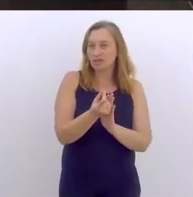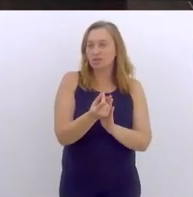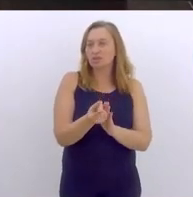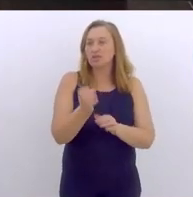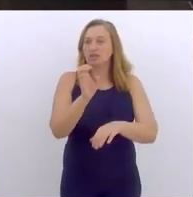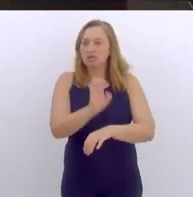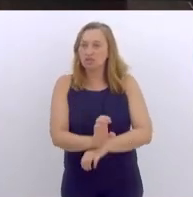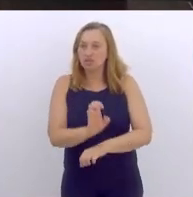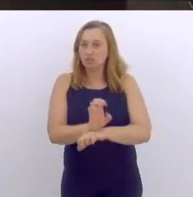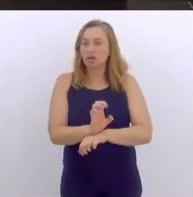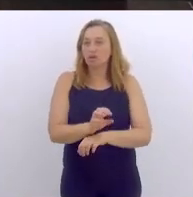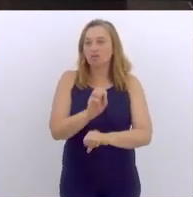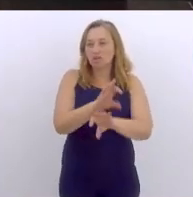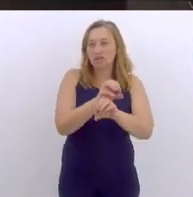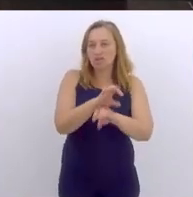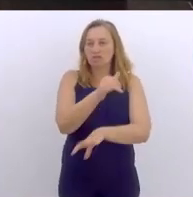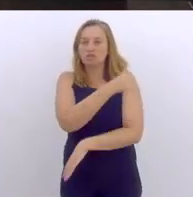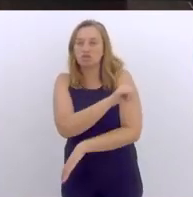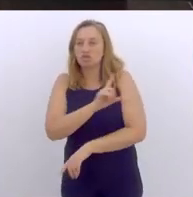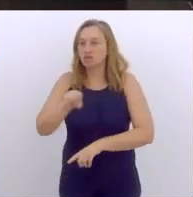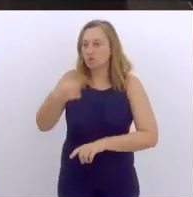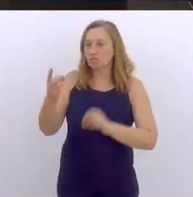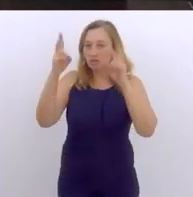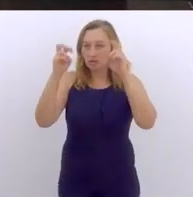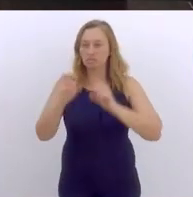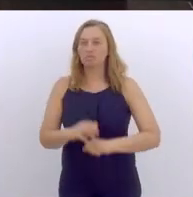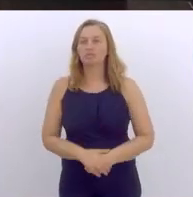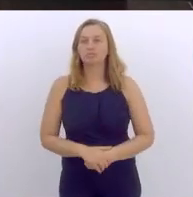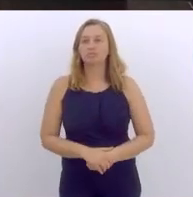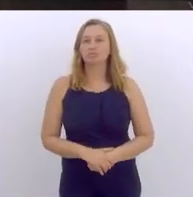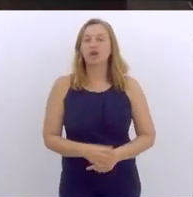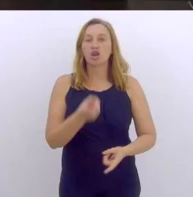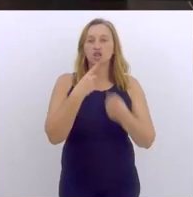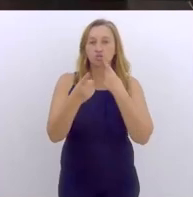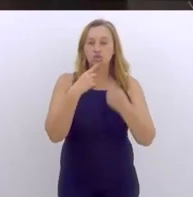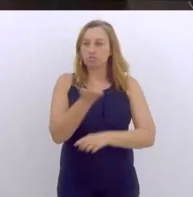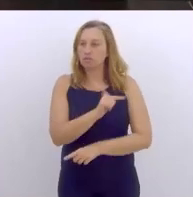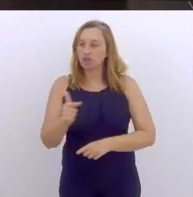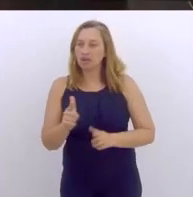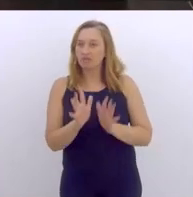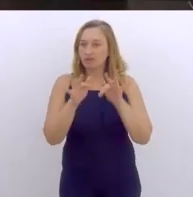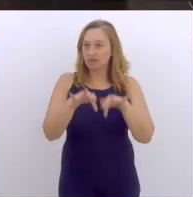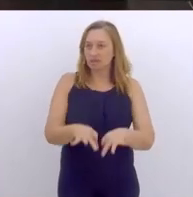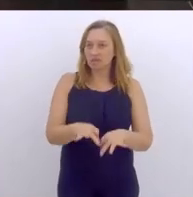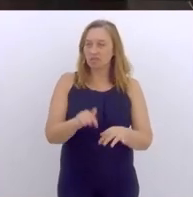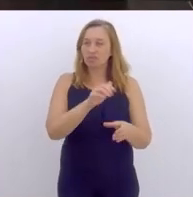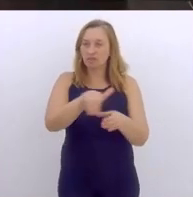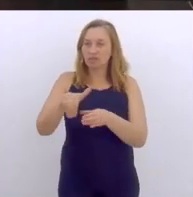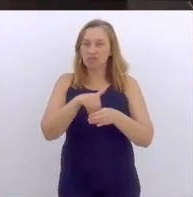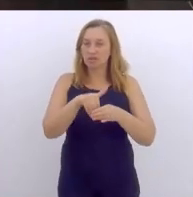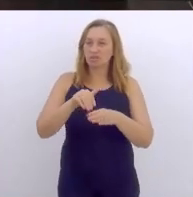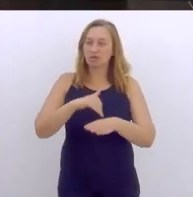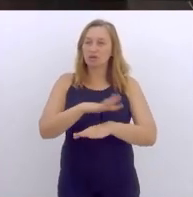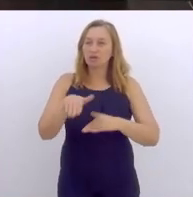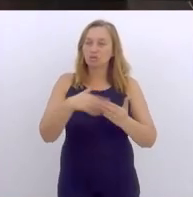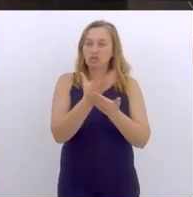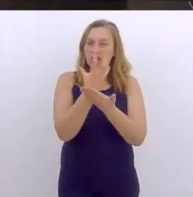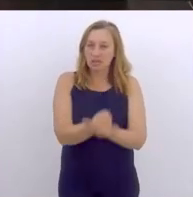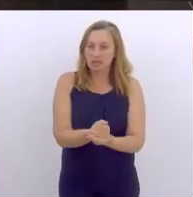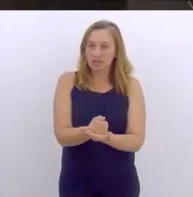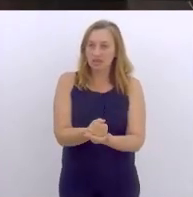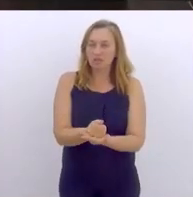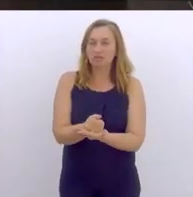Estadual de Ensino do Rio de Janeiro e da outras providências. Em discussão, não havendo ninguém queira discutir, encerrada a discussão, em votação, os senhores que